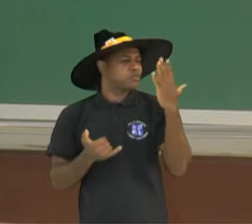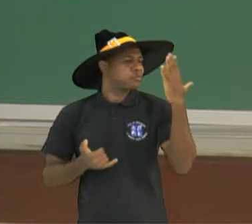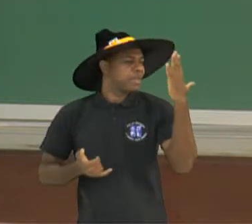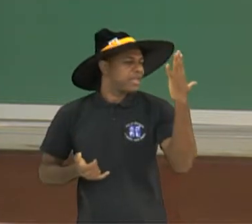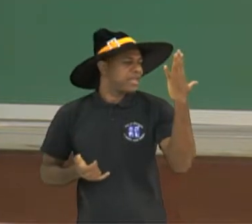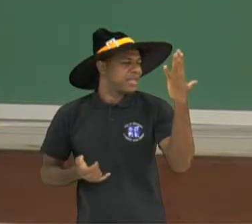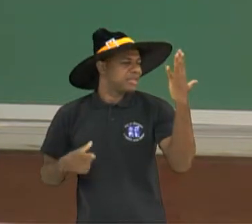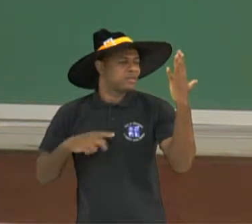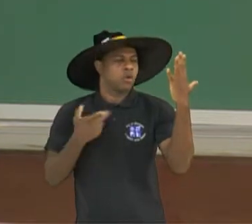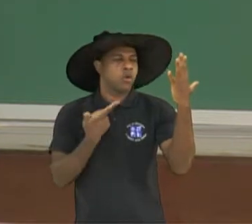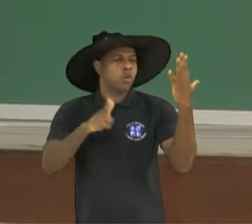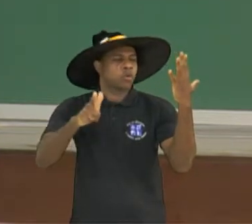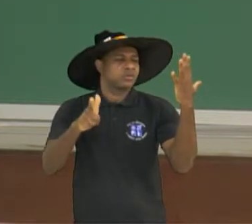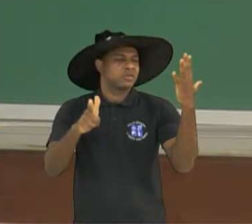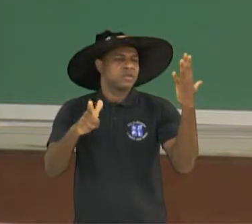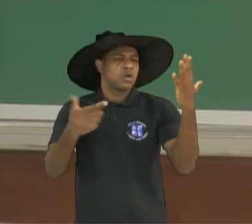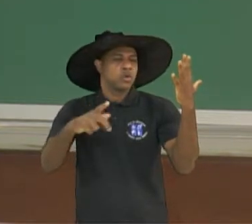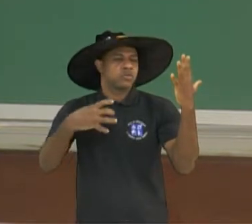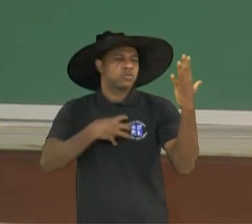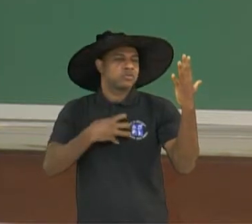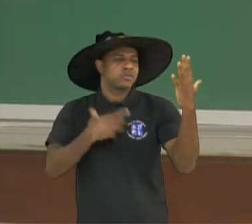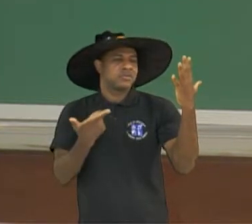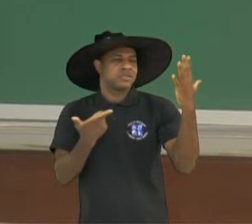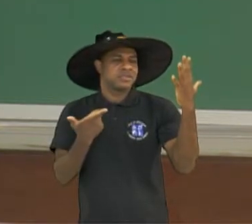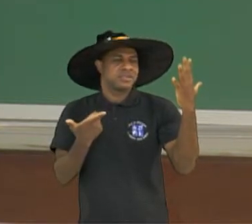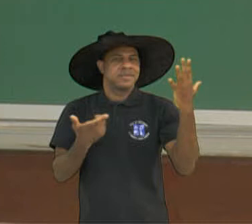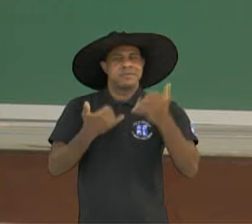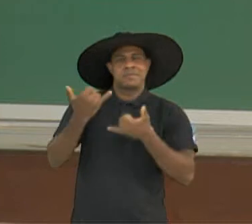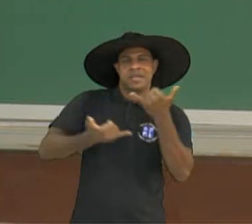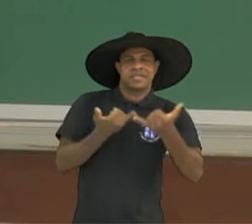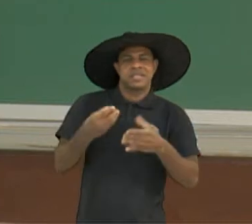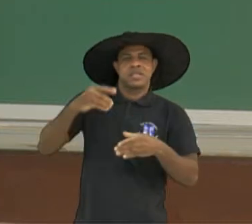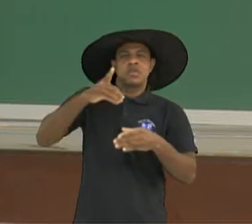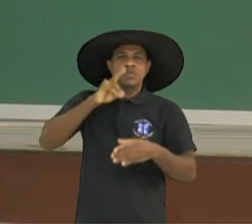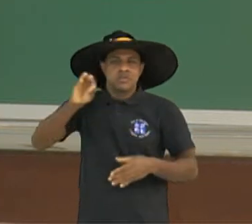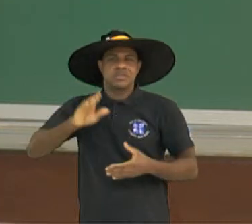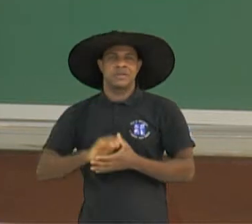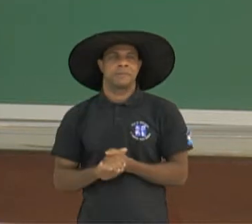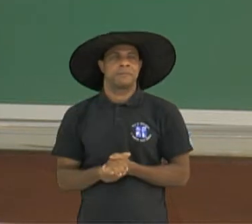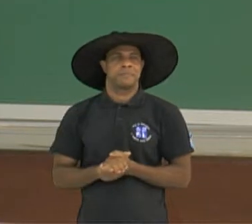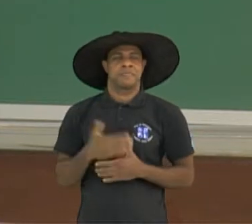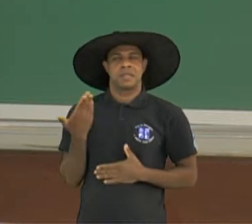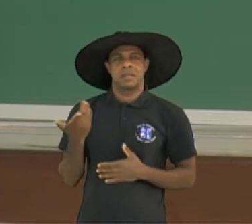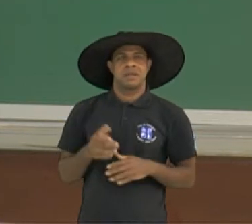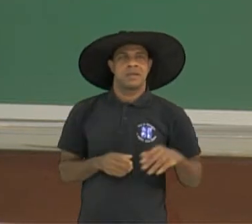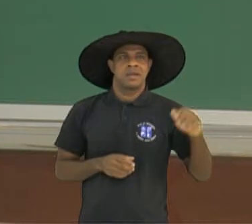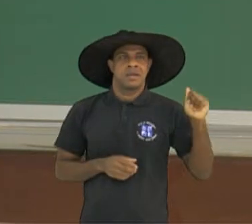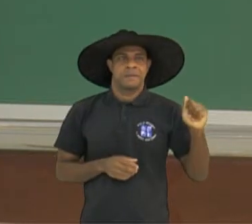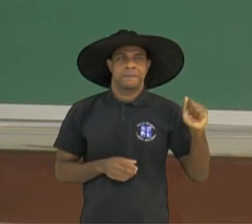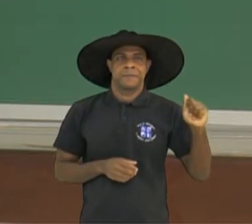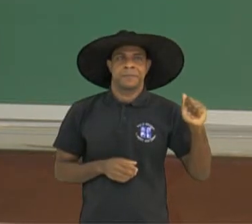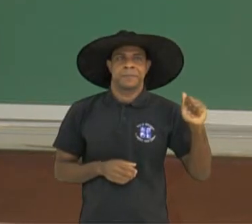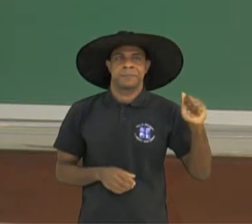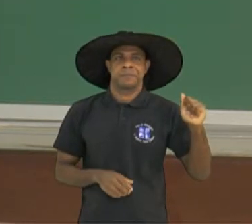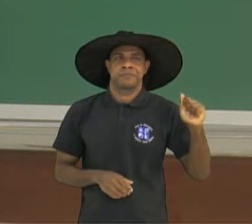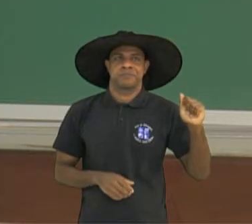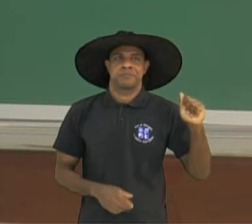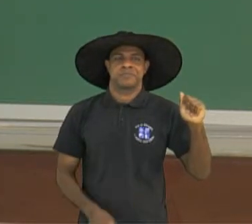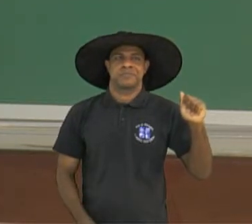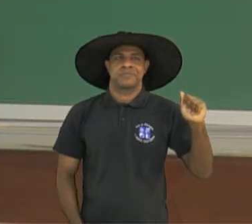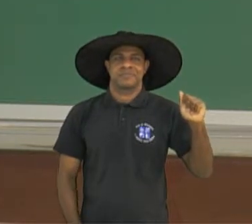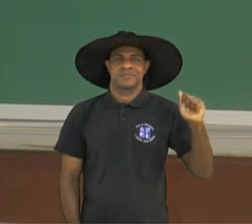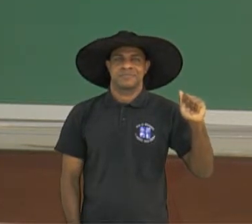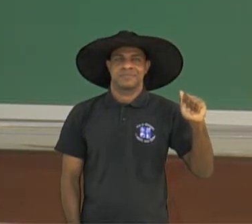outras possibilidades, outras formas dentro desse dia. Nessa situação, go to house to